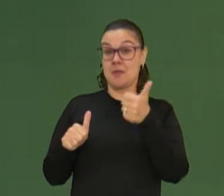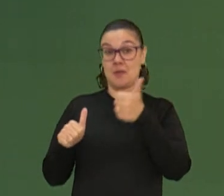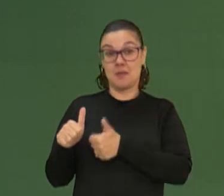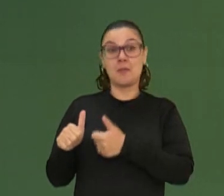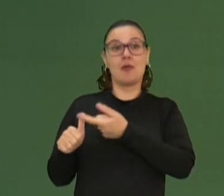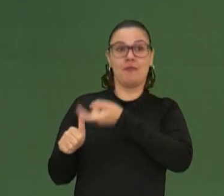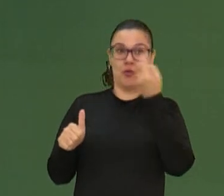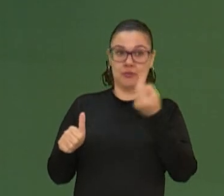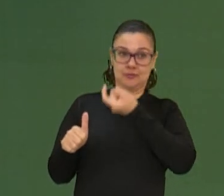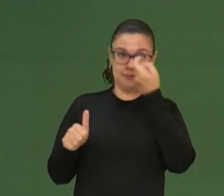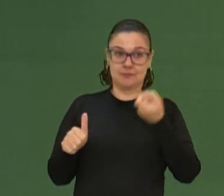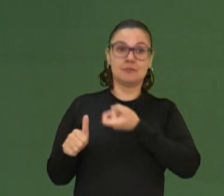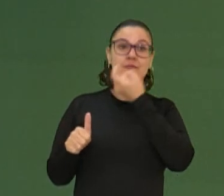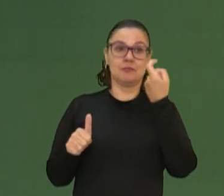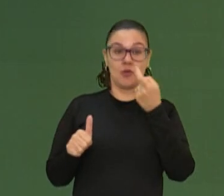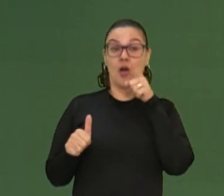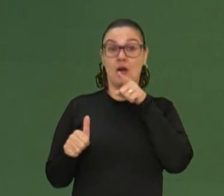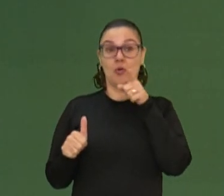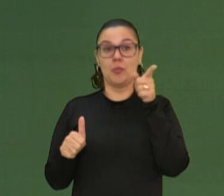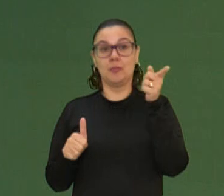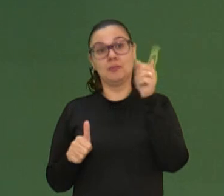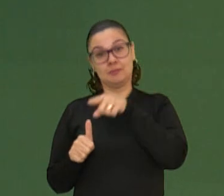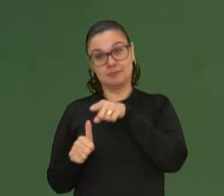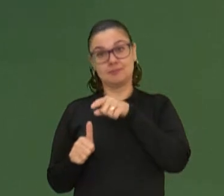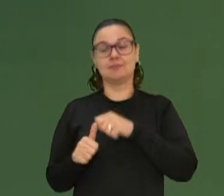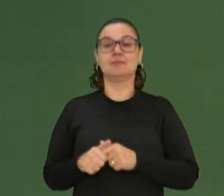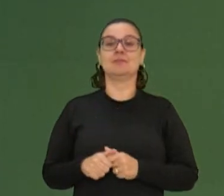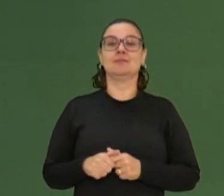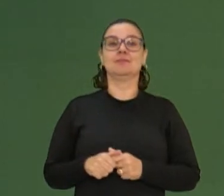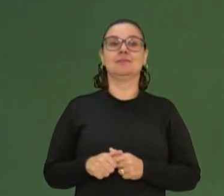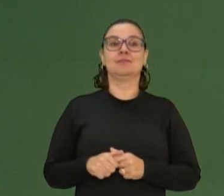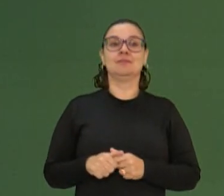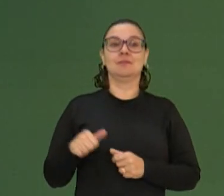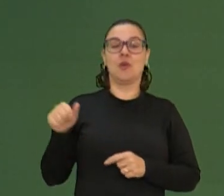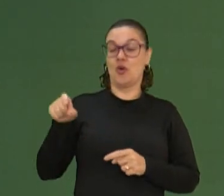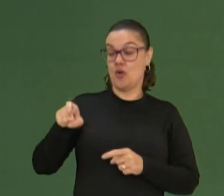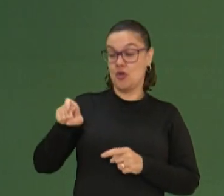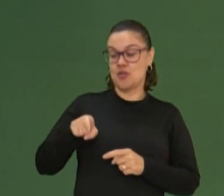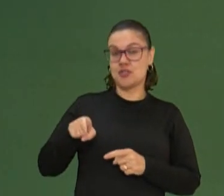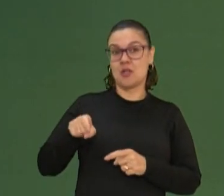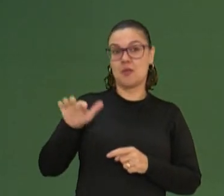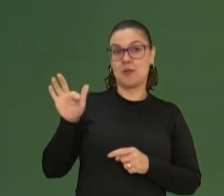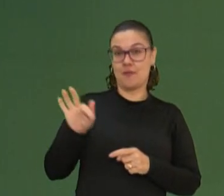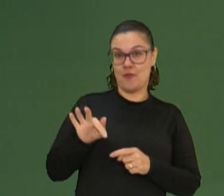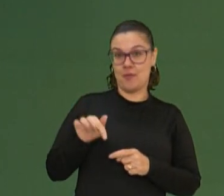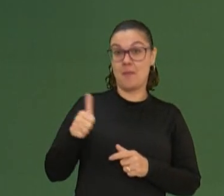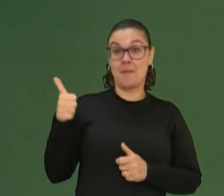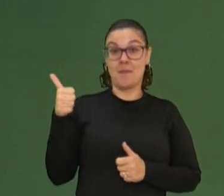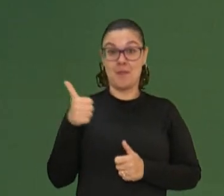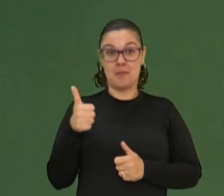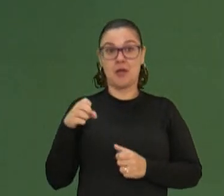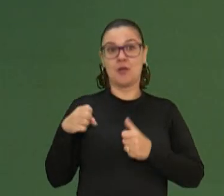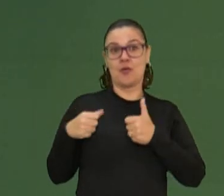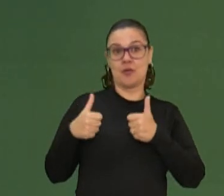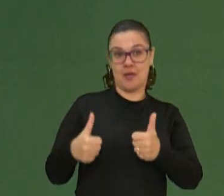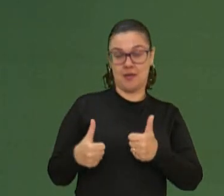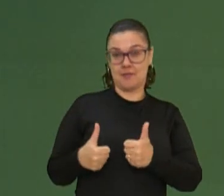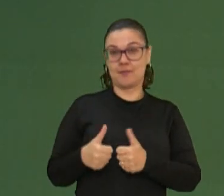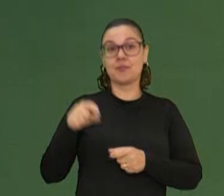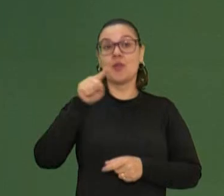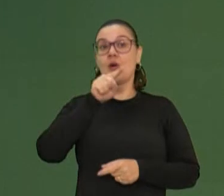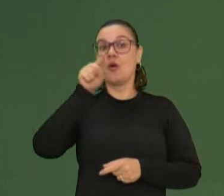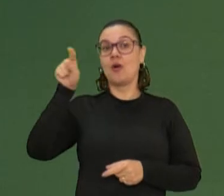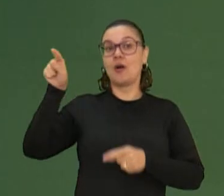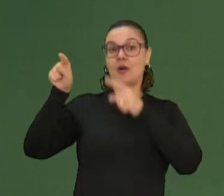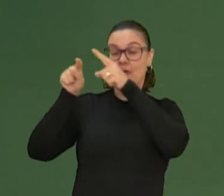Vou voltar. Aqui, ó. Opa. Xilema e floema primário. Combinado? Eles vêm